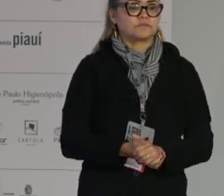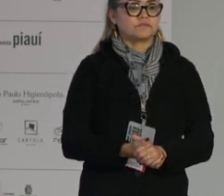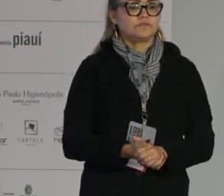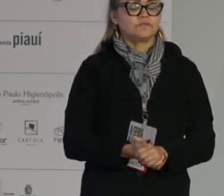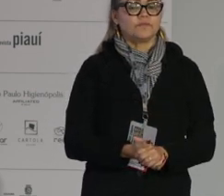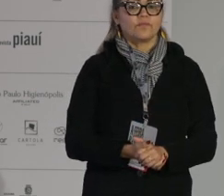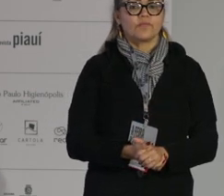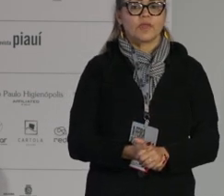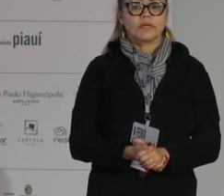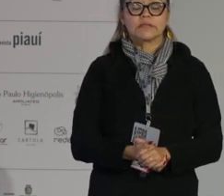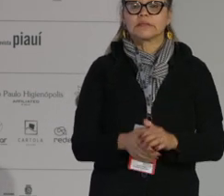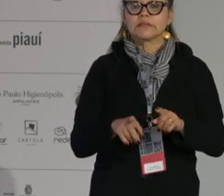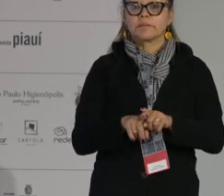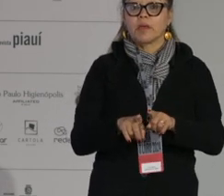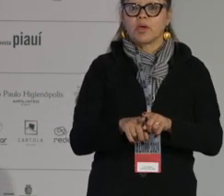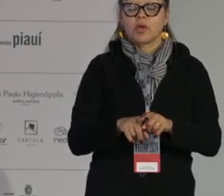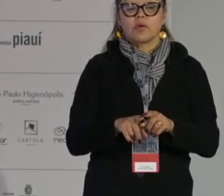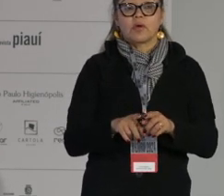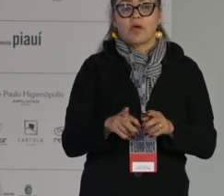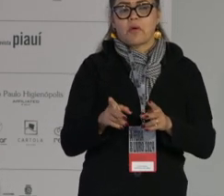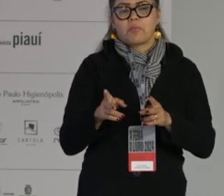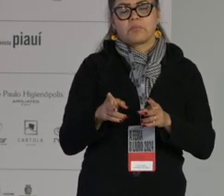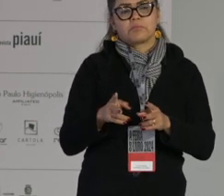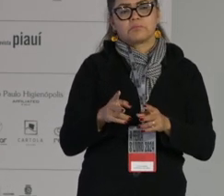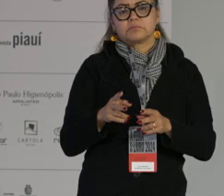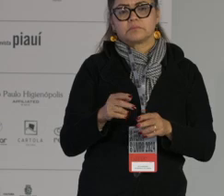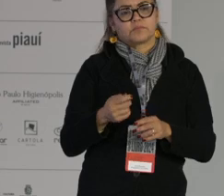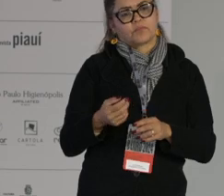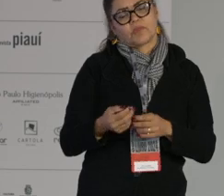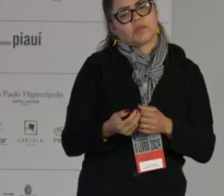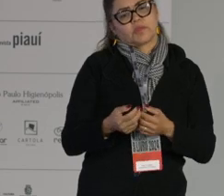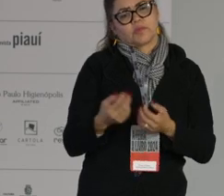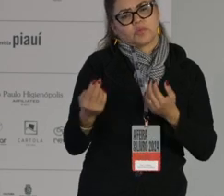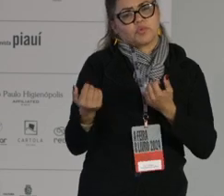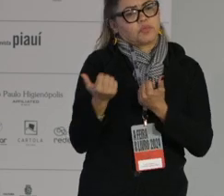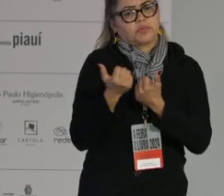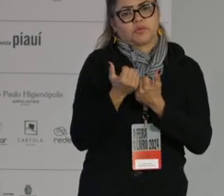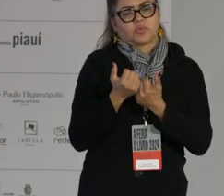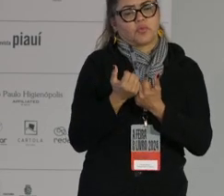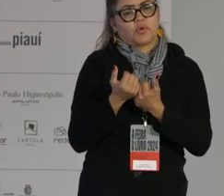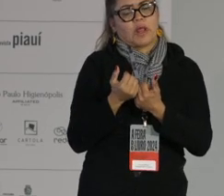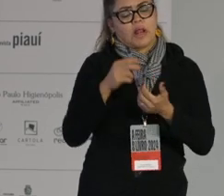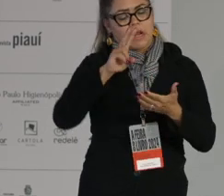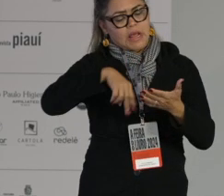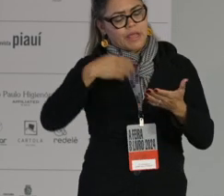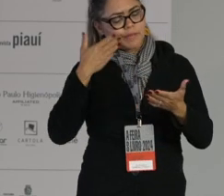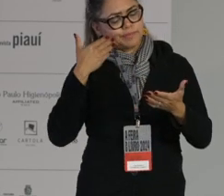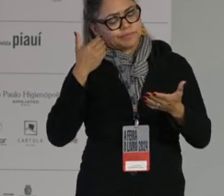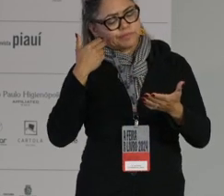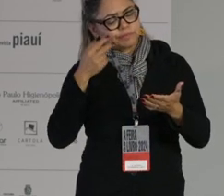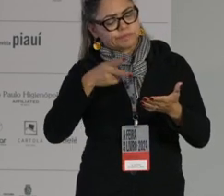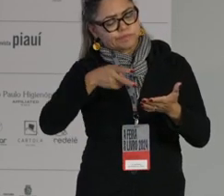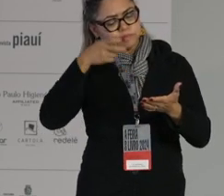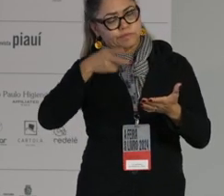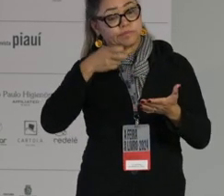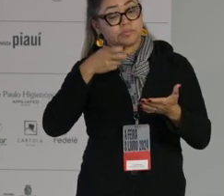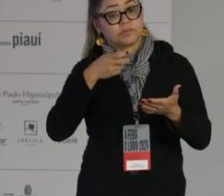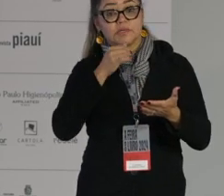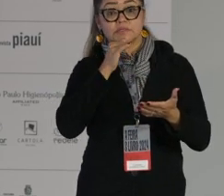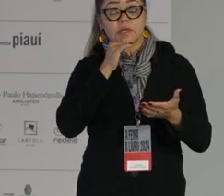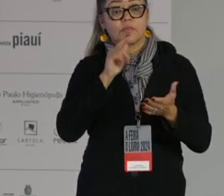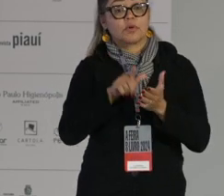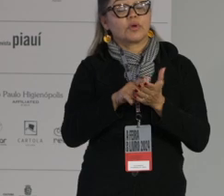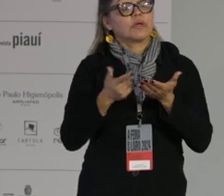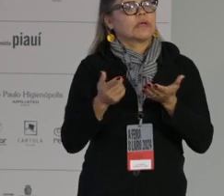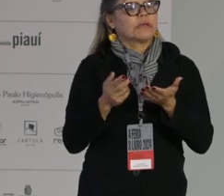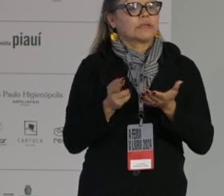Eu também acho que não substitui. Eu também acho que você lê, você percebe. Né? Porque, por exemplo, na revista a gente